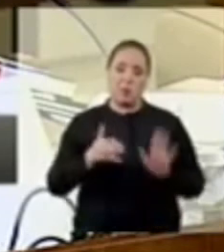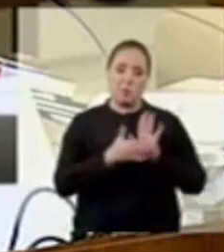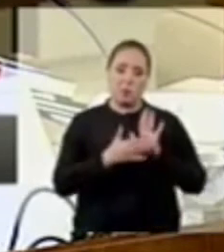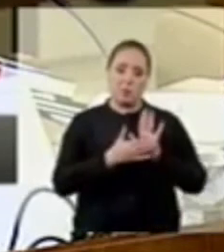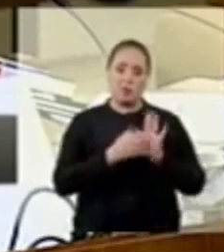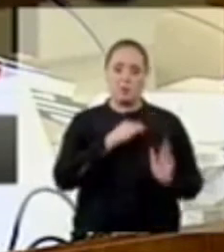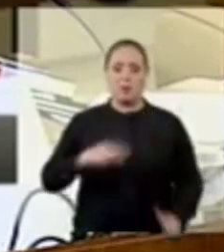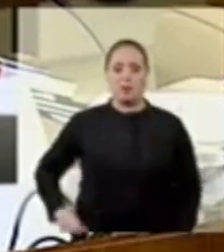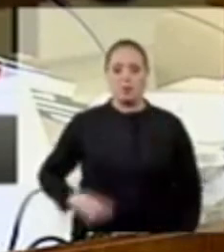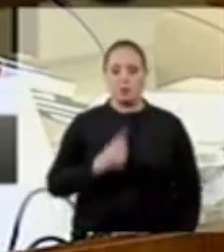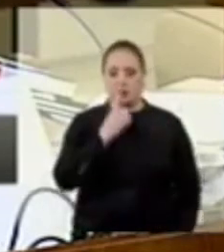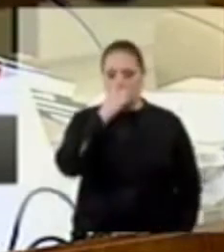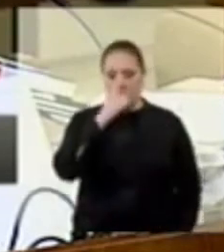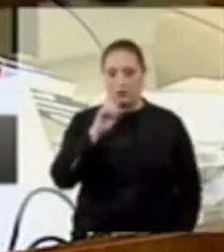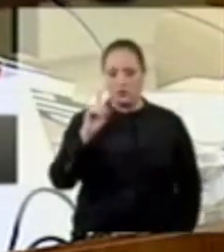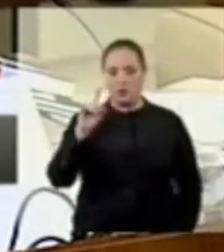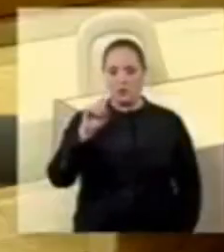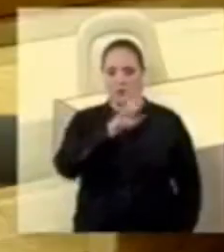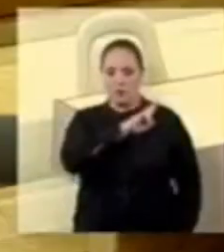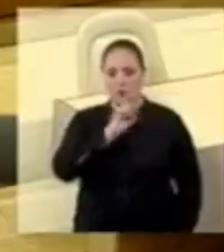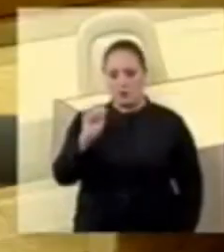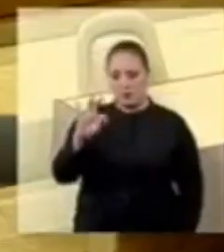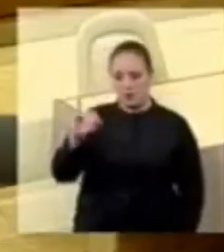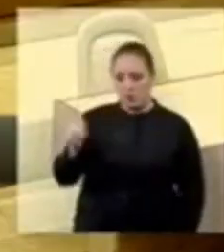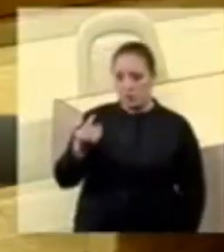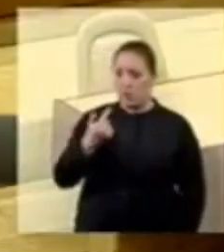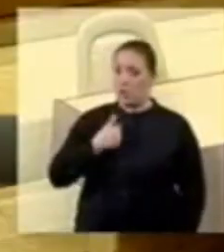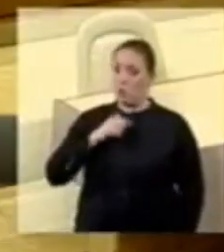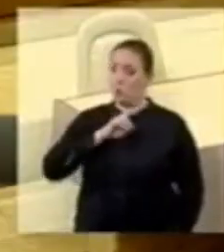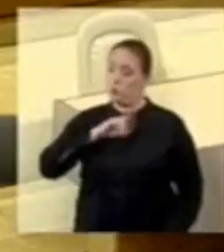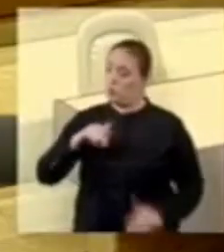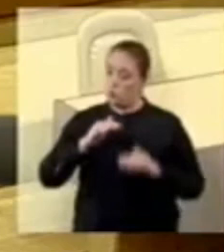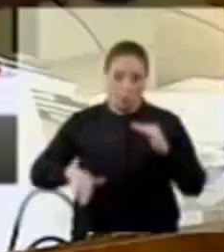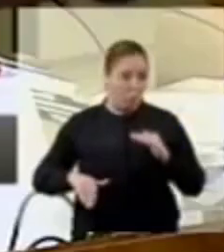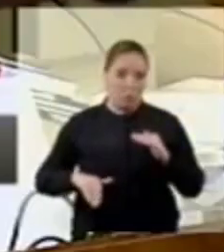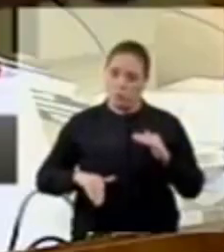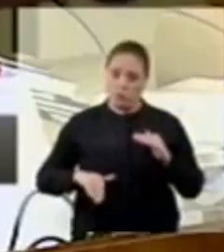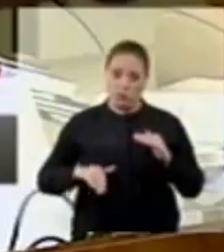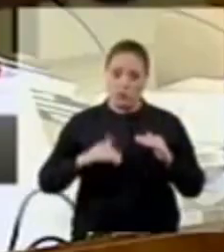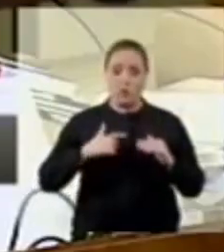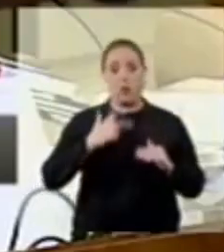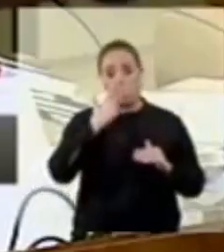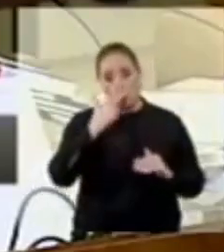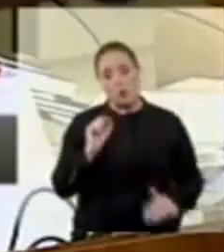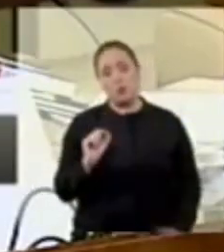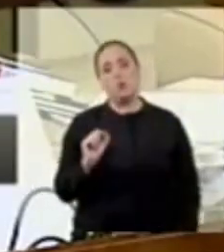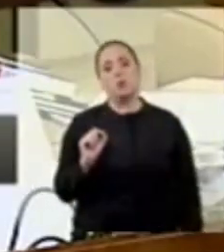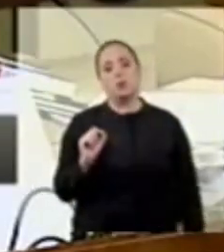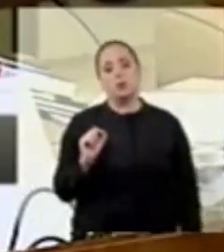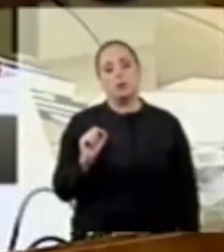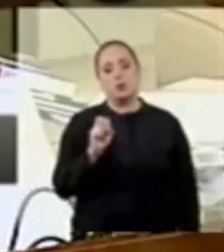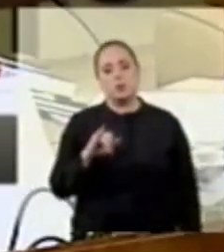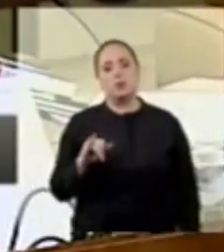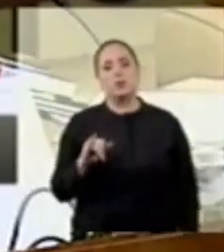de que seja o seu curso superior tribunal de justiça com a qual eu não estou de acordo eu acho no entanto que tinha a intenção